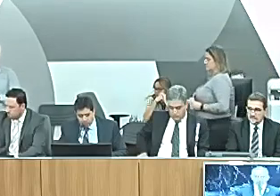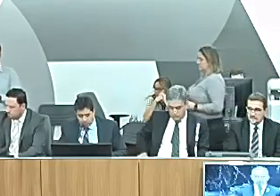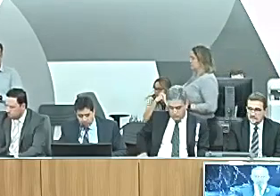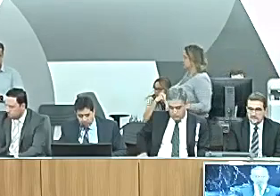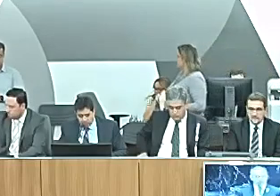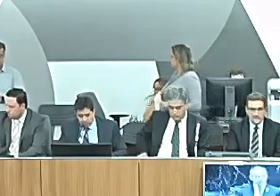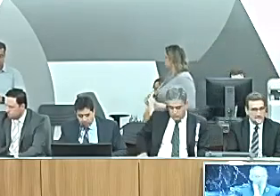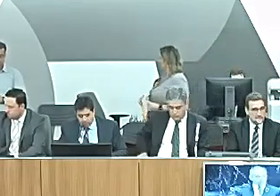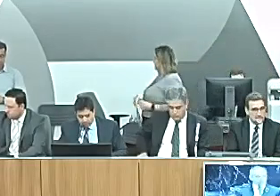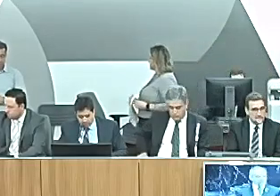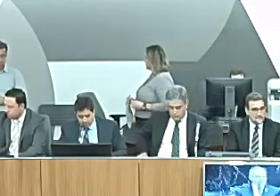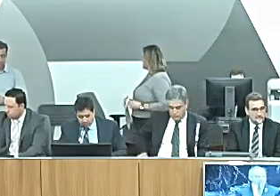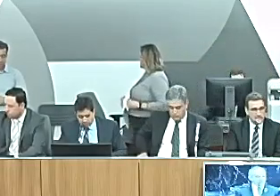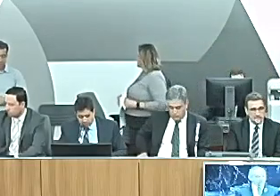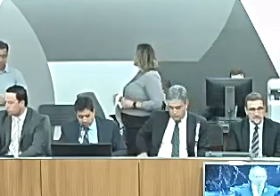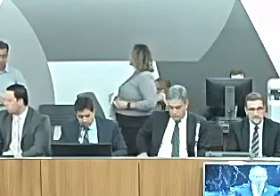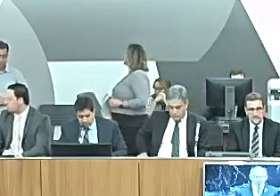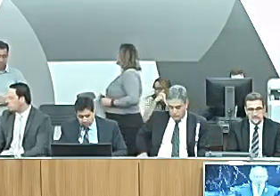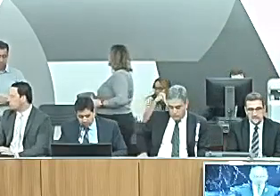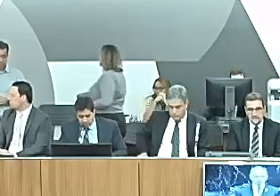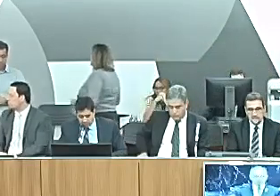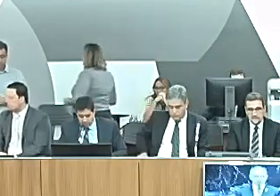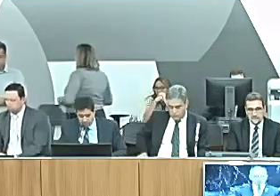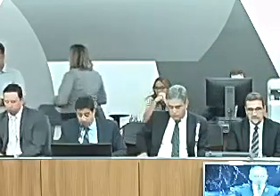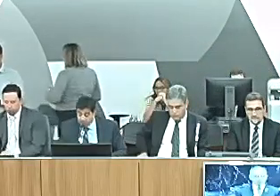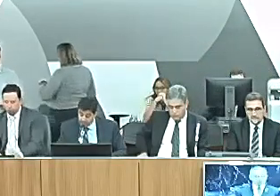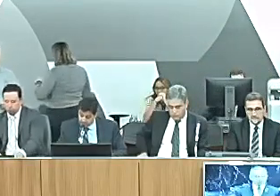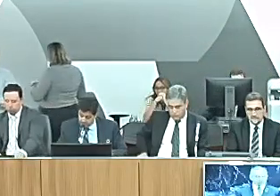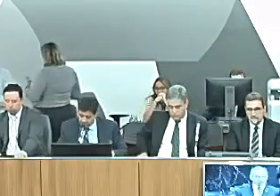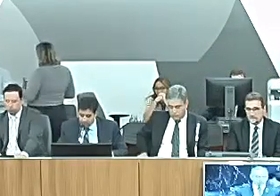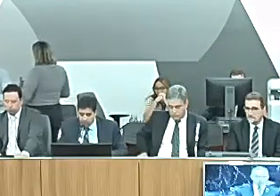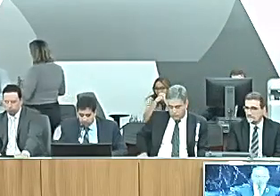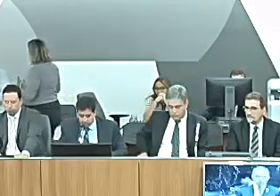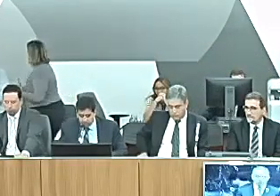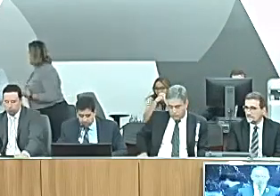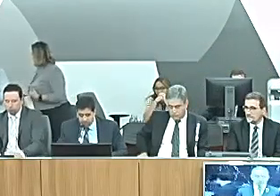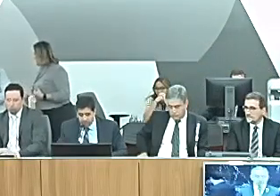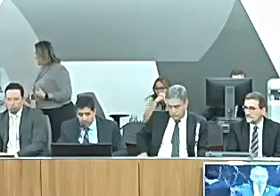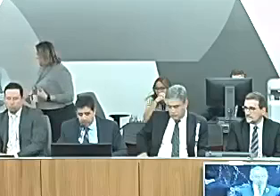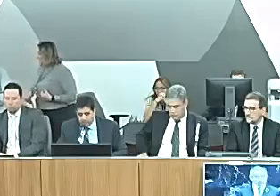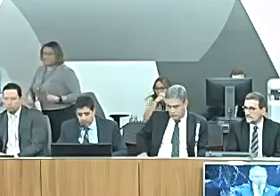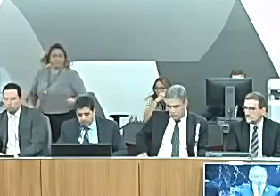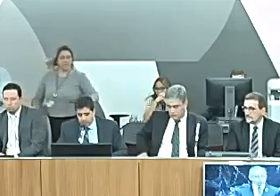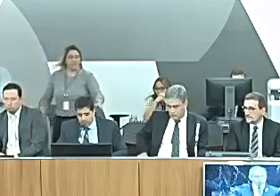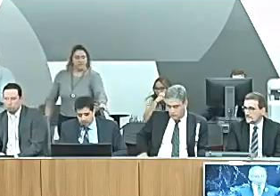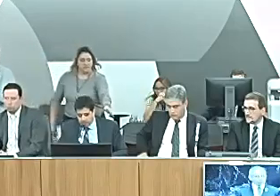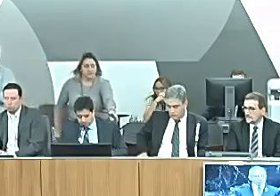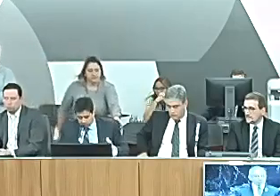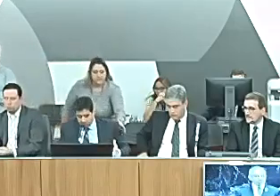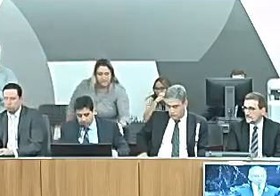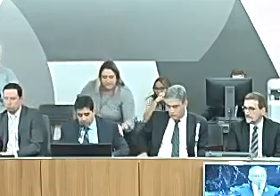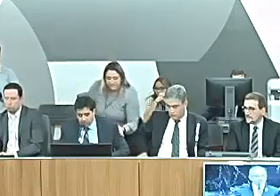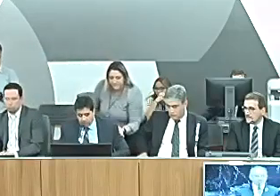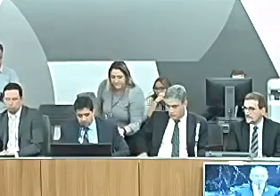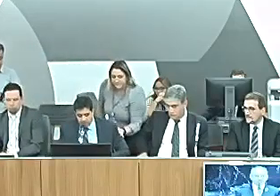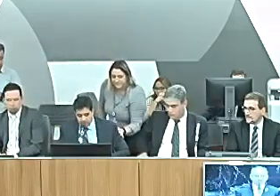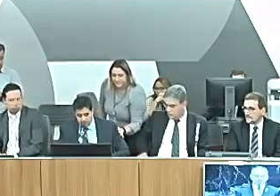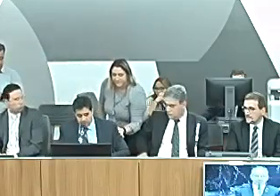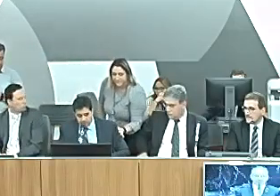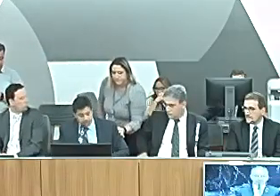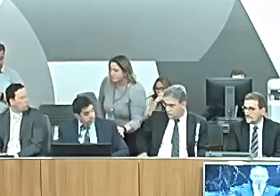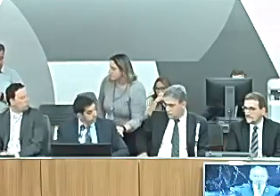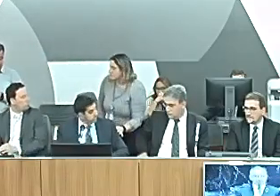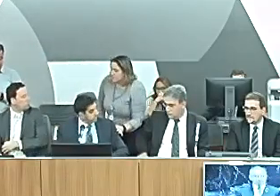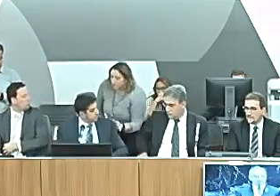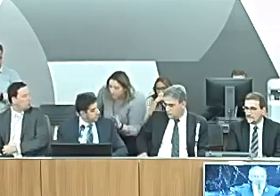eu vou pedir ao orador inscrito que a gente já tem o tema já tem o tempo também é dentro daquilo que nós já